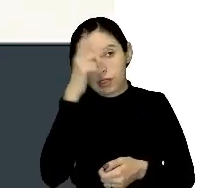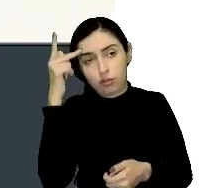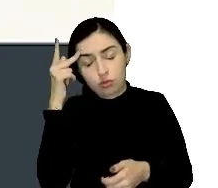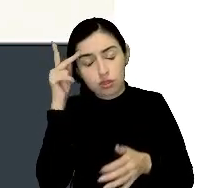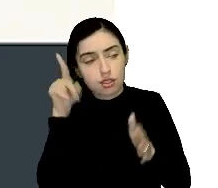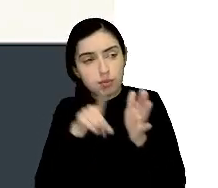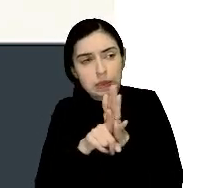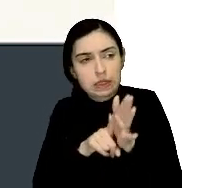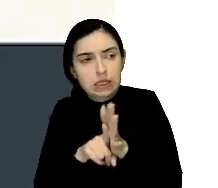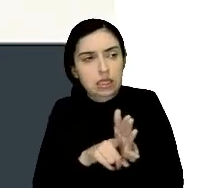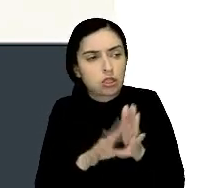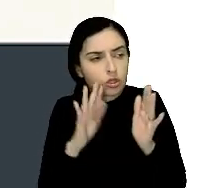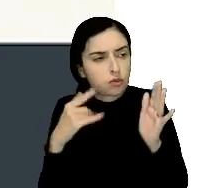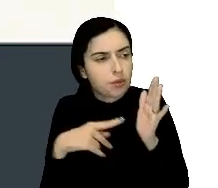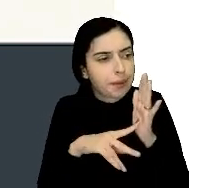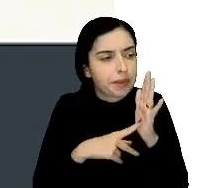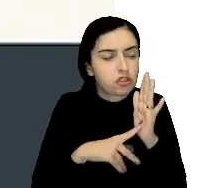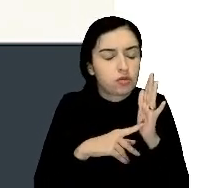identificar